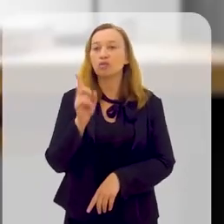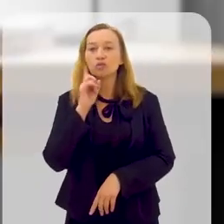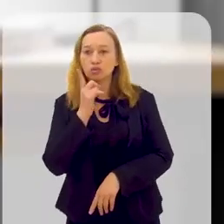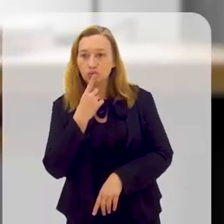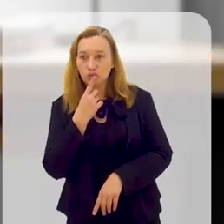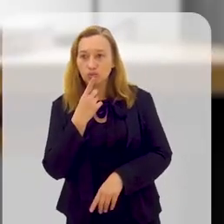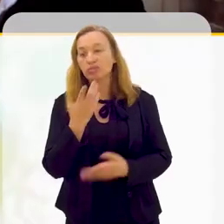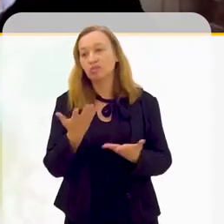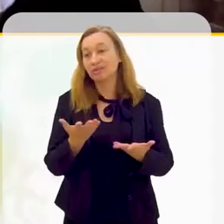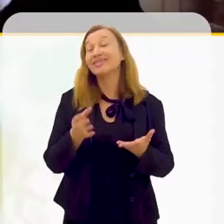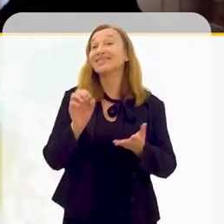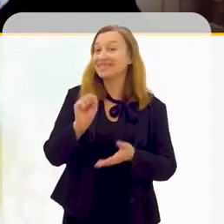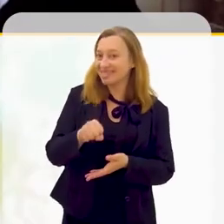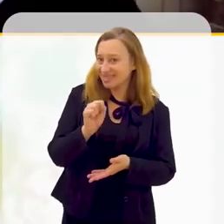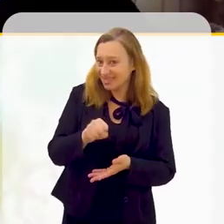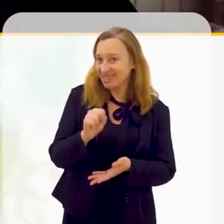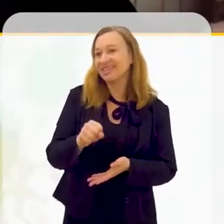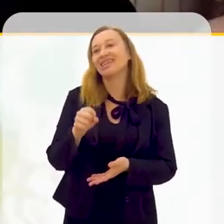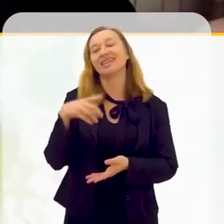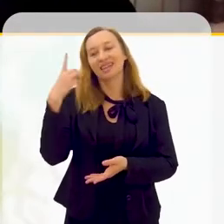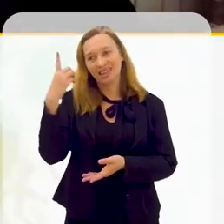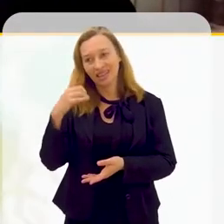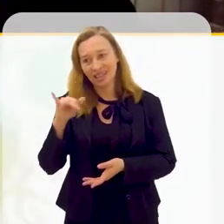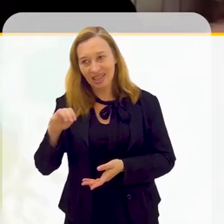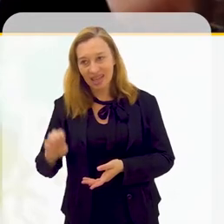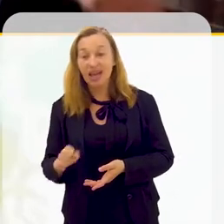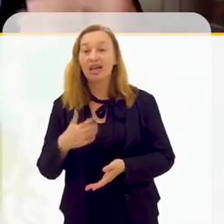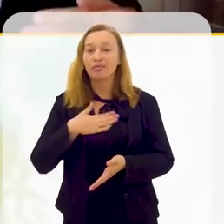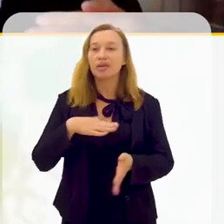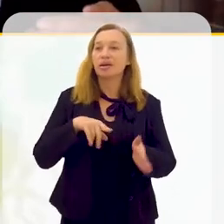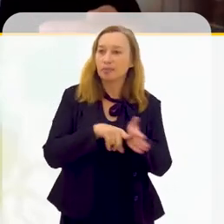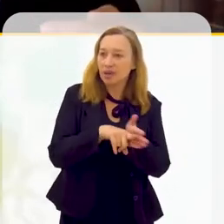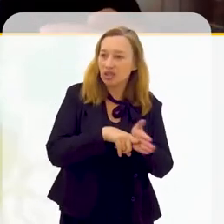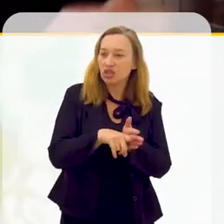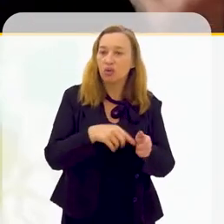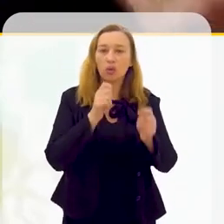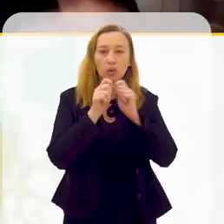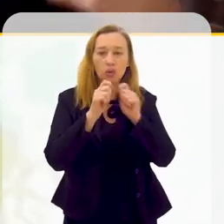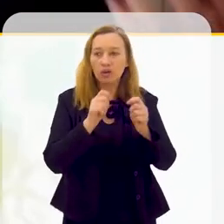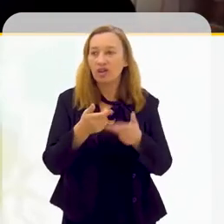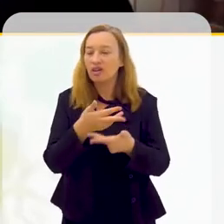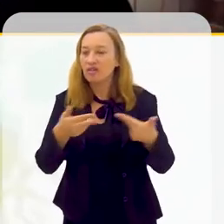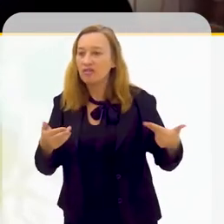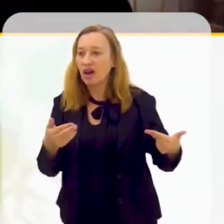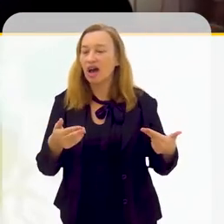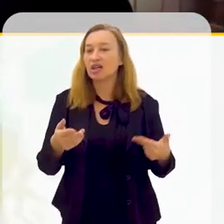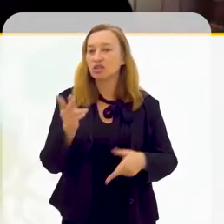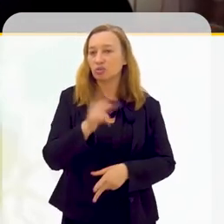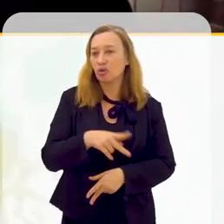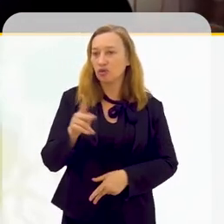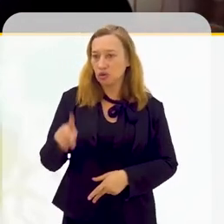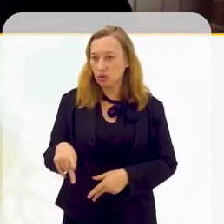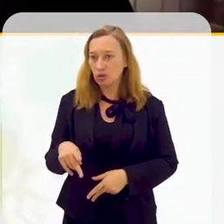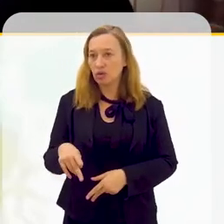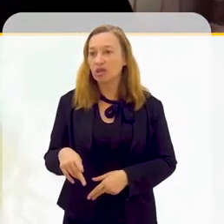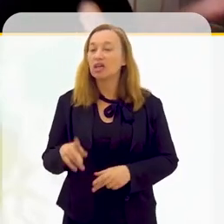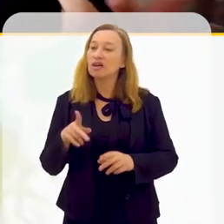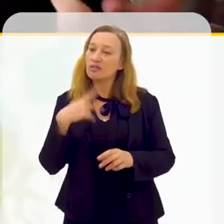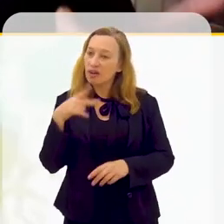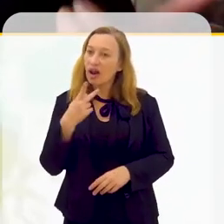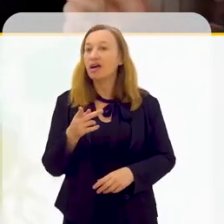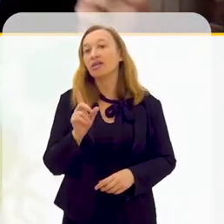não surdas era isso que eu ia dizer Daniela Porque na minha pesquisa eu entrevistei várias duplas de